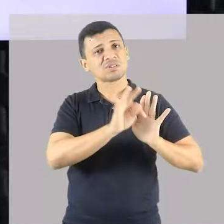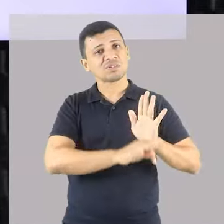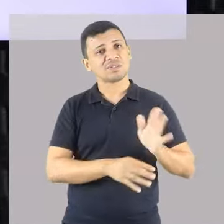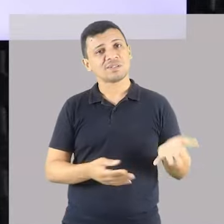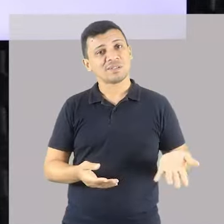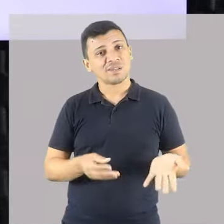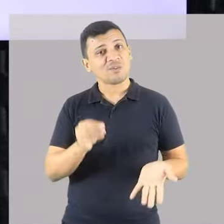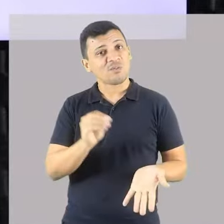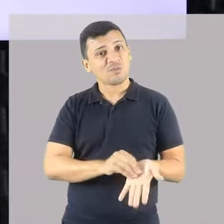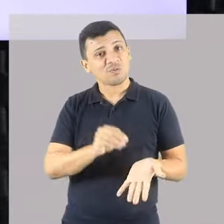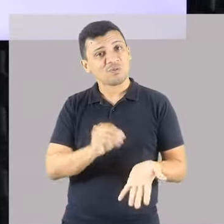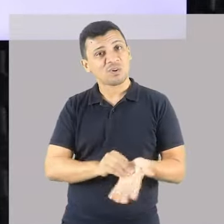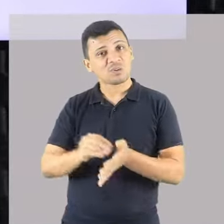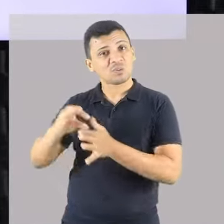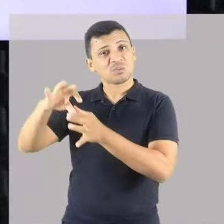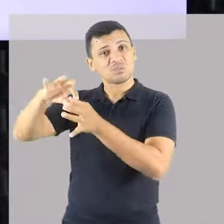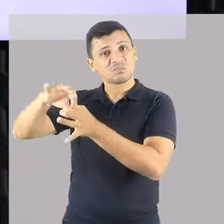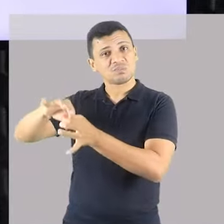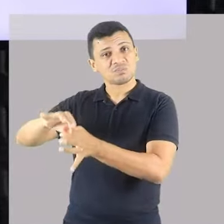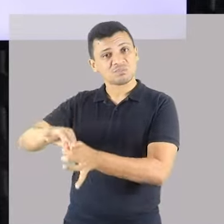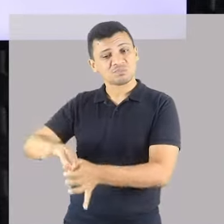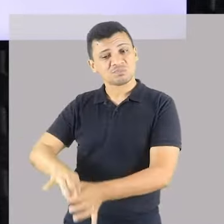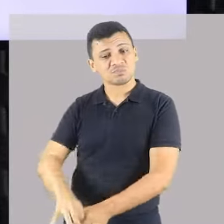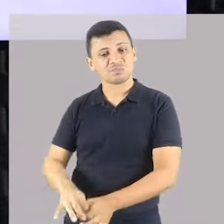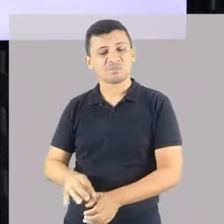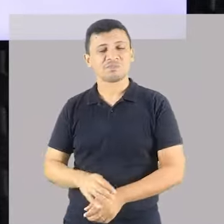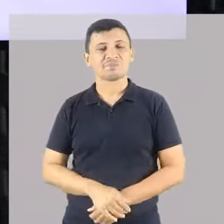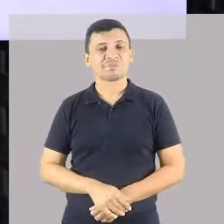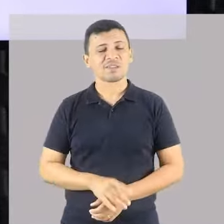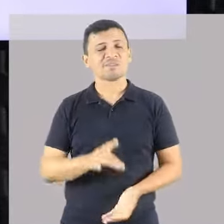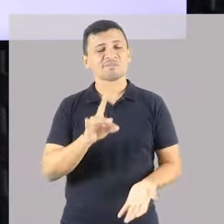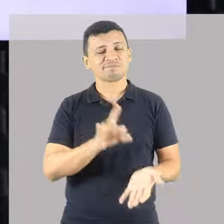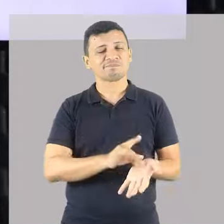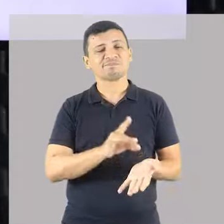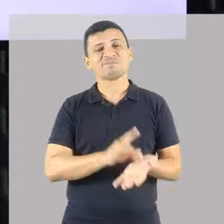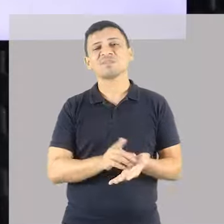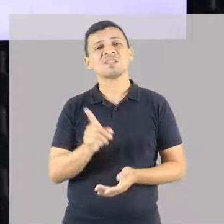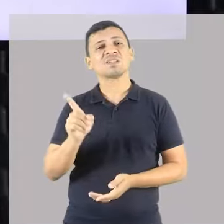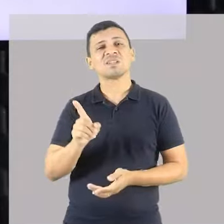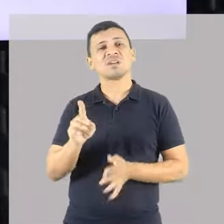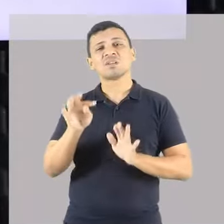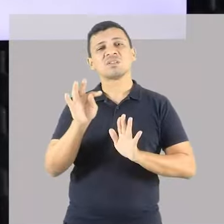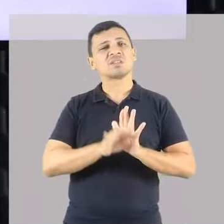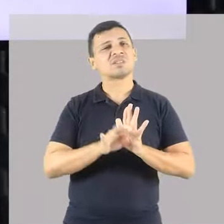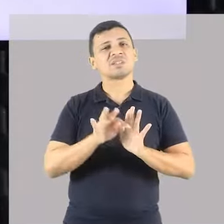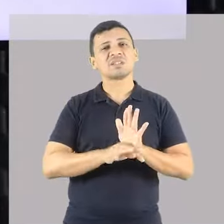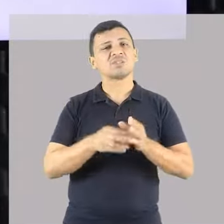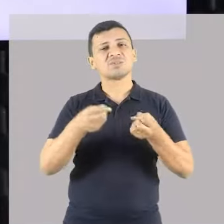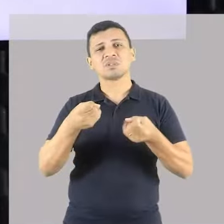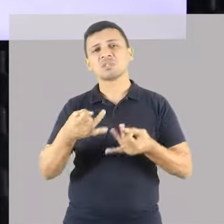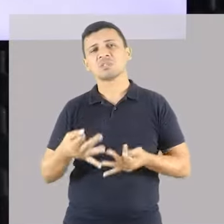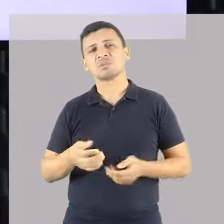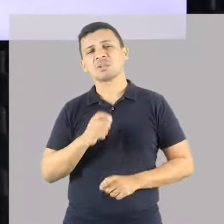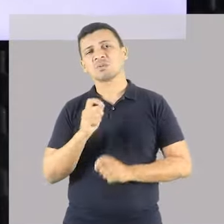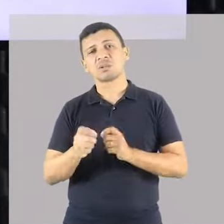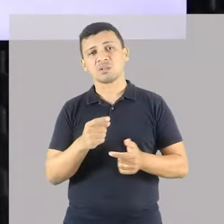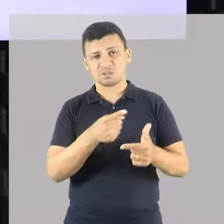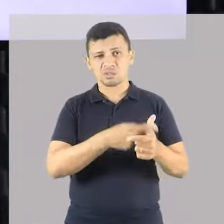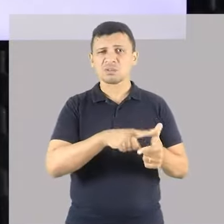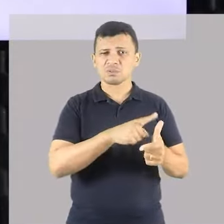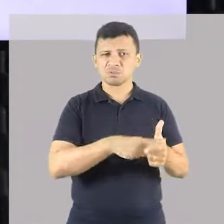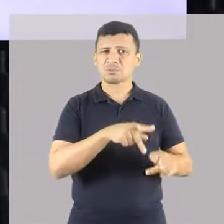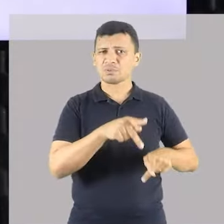coerência certo essa conexão lógica então de fato do que que ele está falando ele está falando dos problemas de um